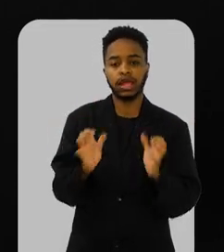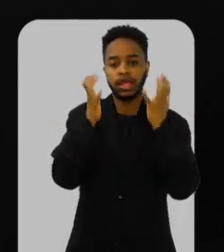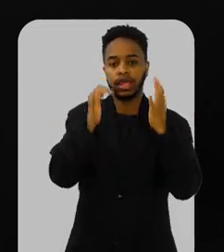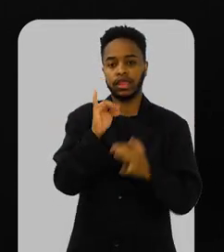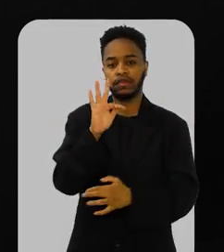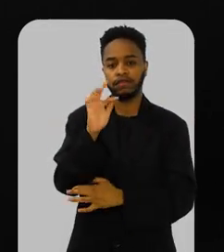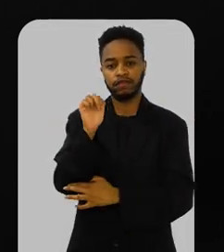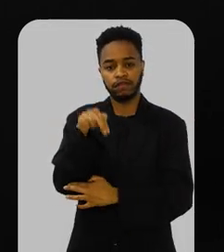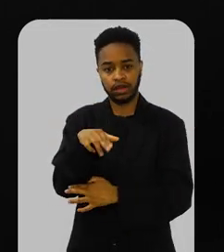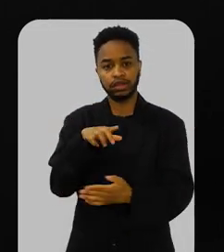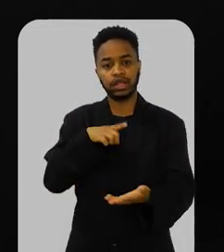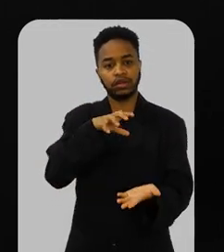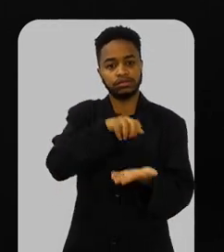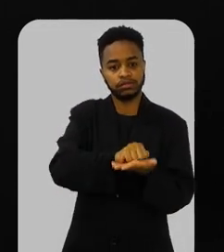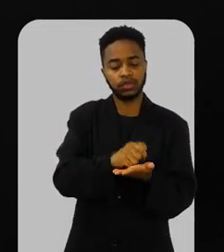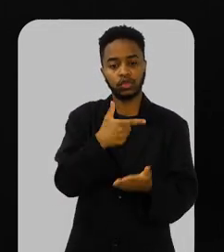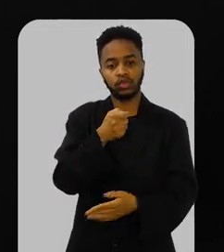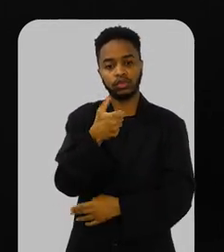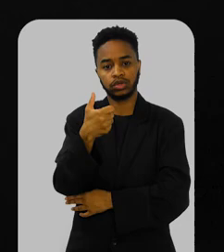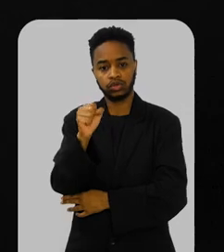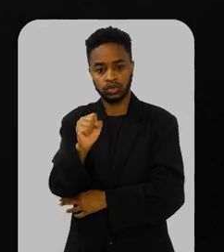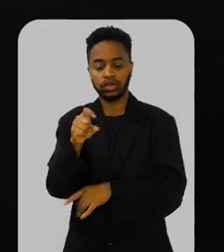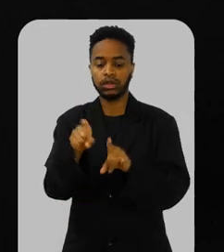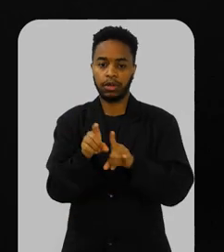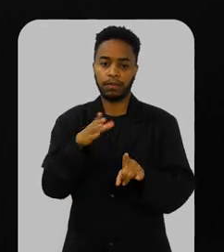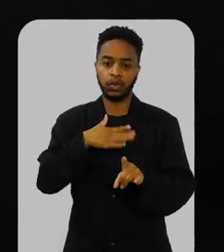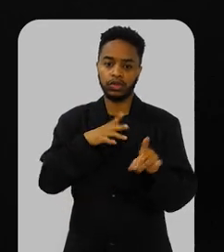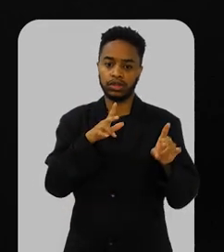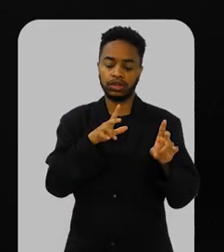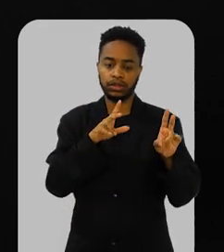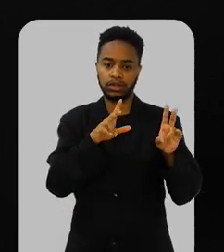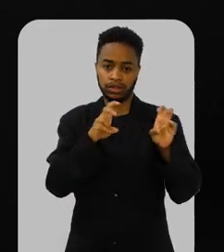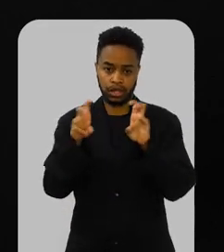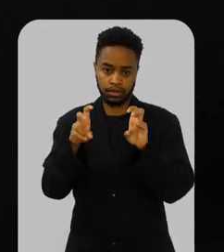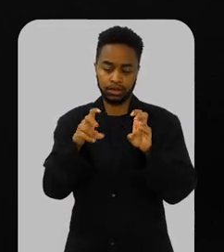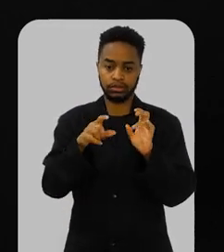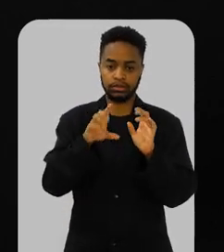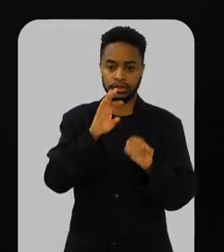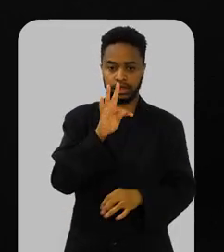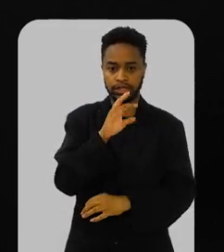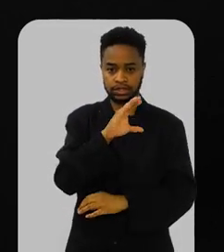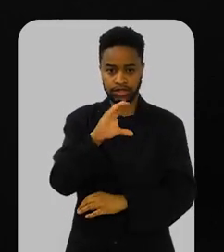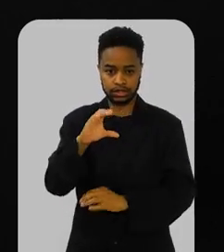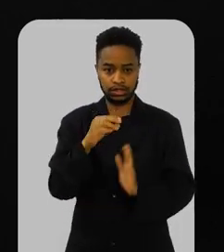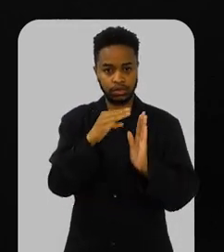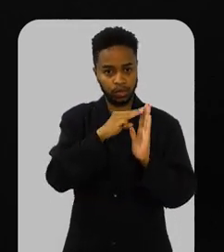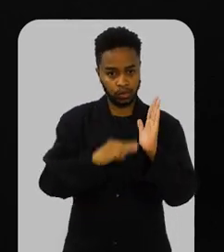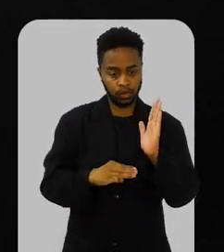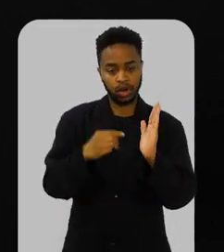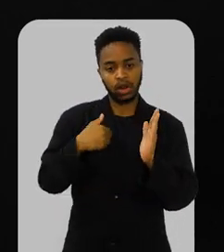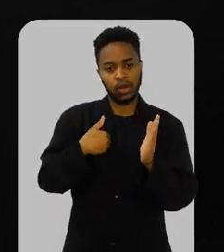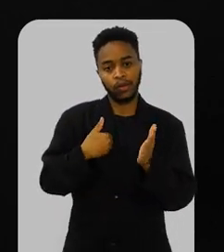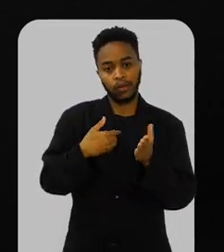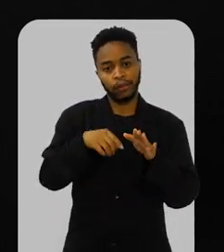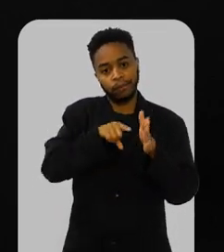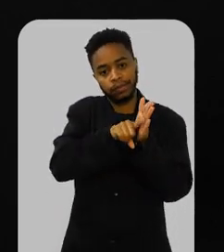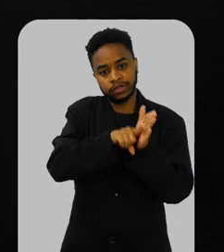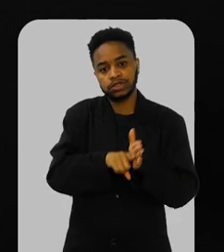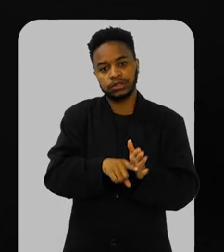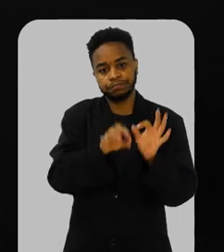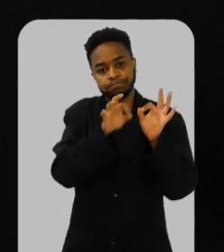está registrado desde 2018, foi até tema do meu TCC, né? A minha pesquisa para me formar em